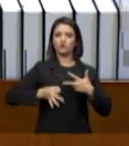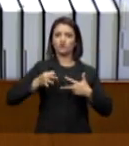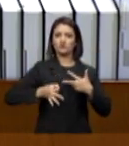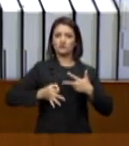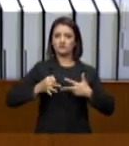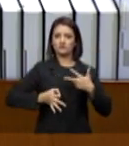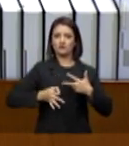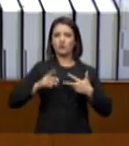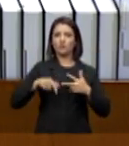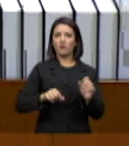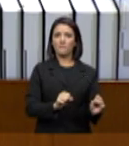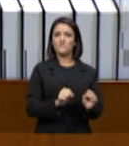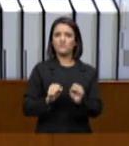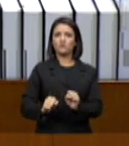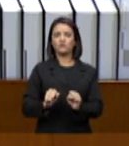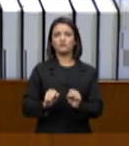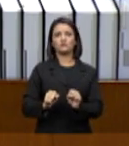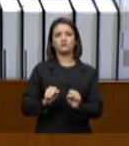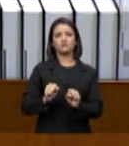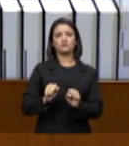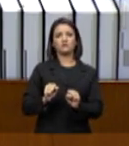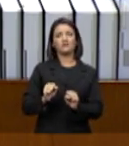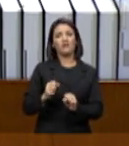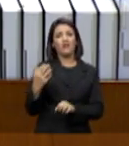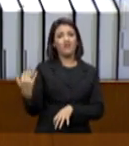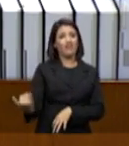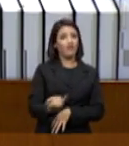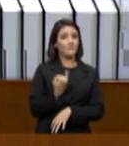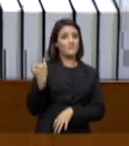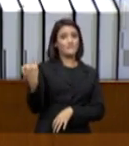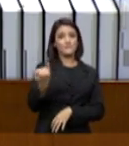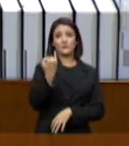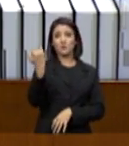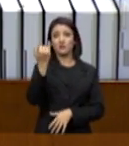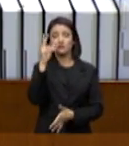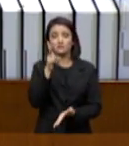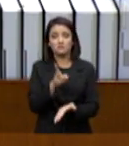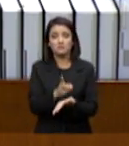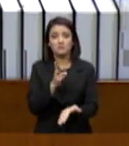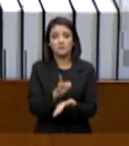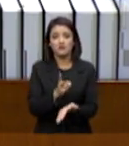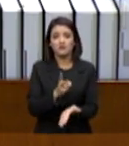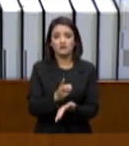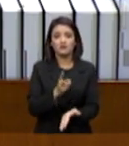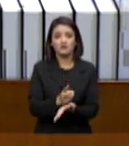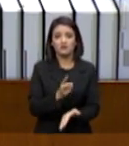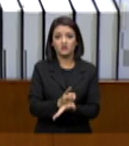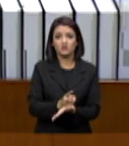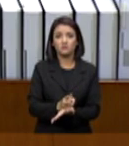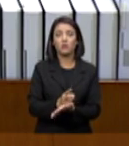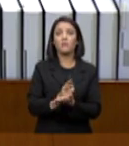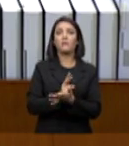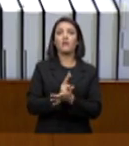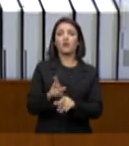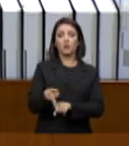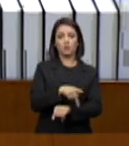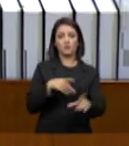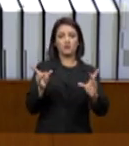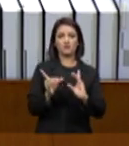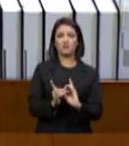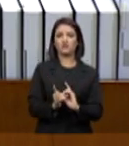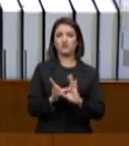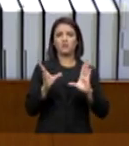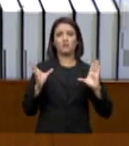estado uma instituição essencial ao funcionamento regular do estado democrático de